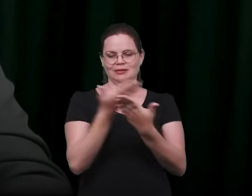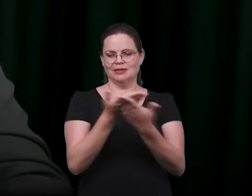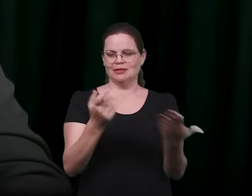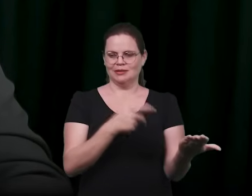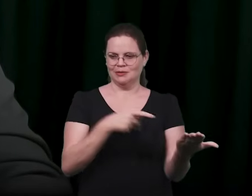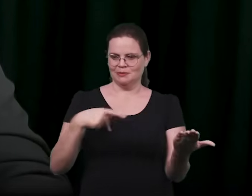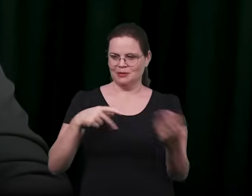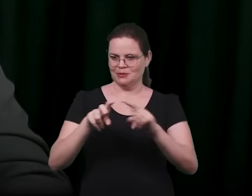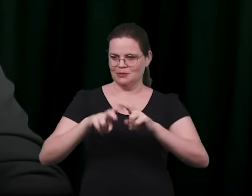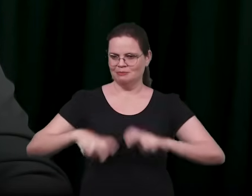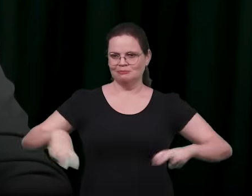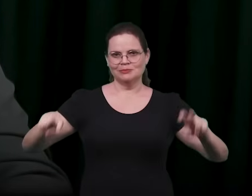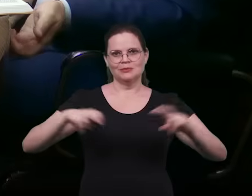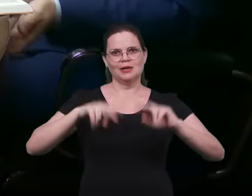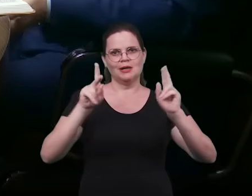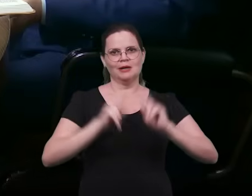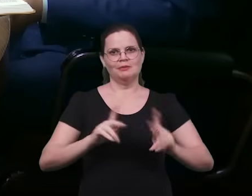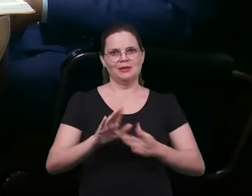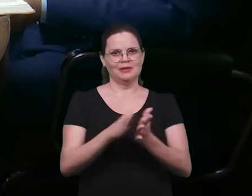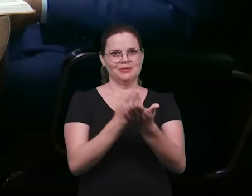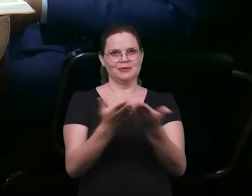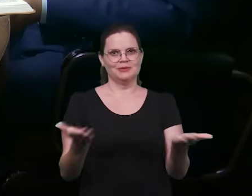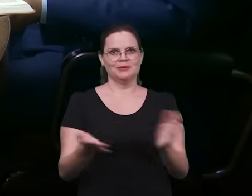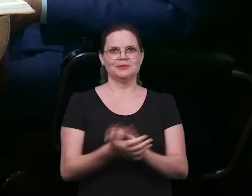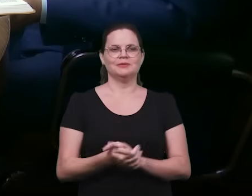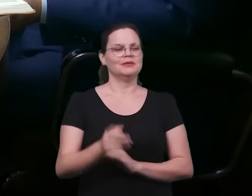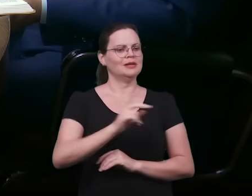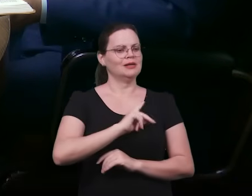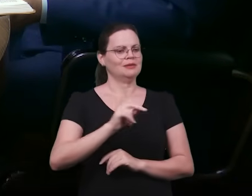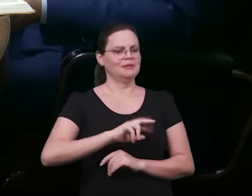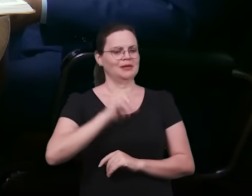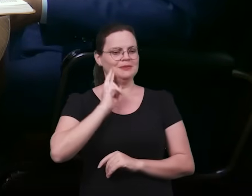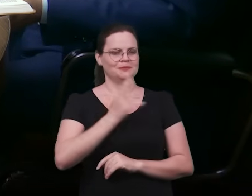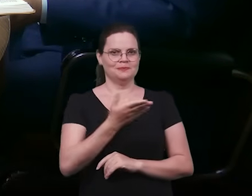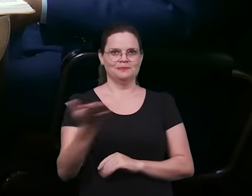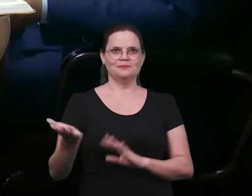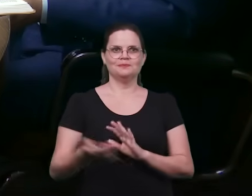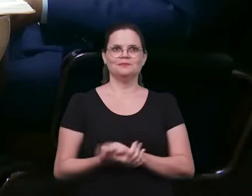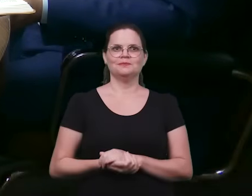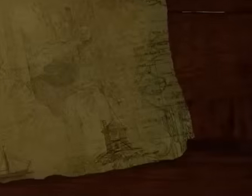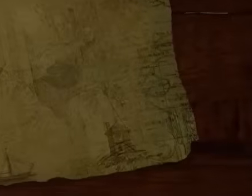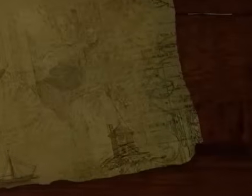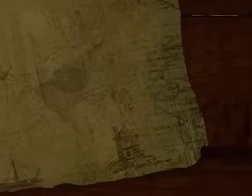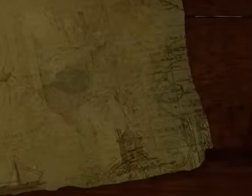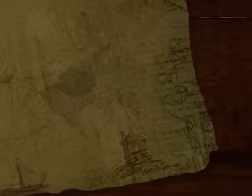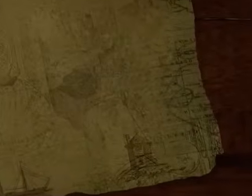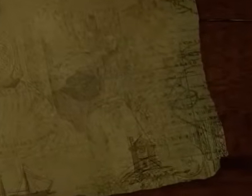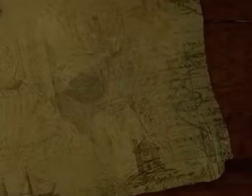todos, agradecer a presença dos pastores. A paz do Senhor, companheiros. Paz do Senhor a Paz do todos. Senhor.